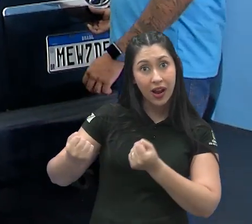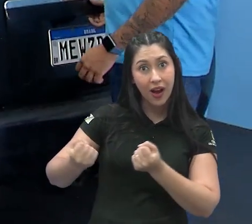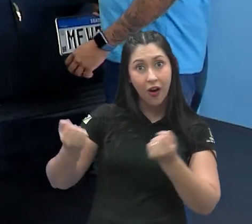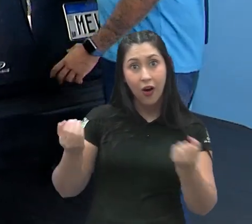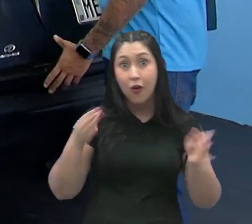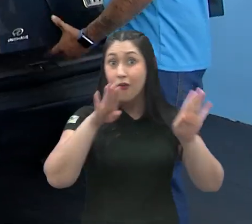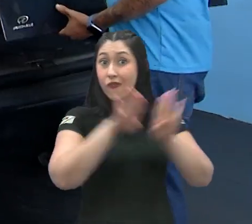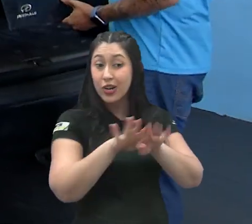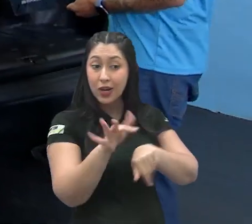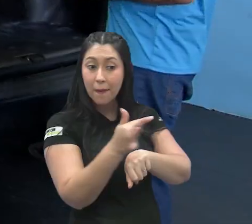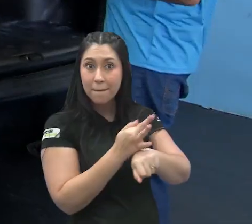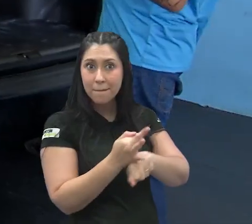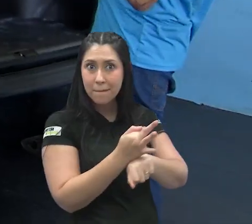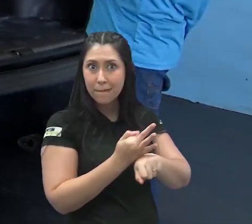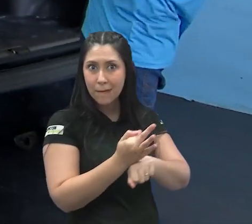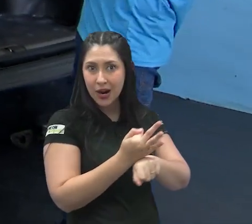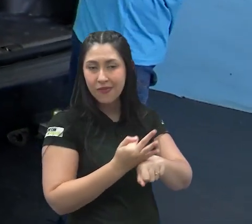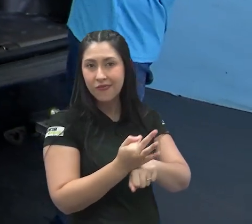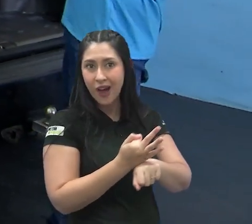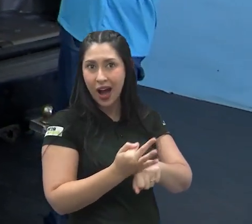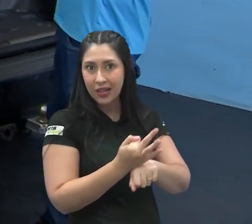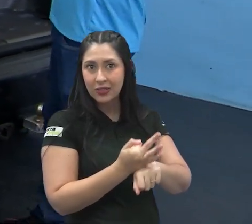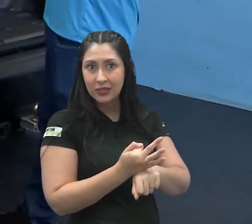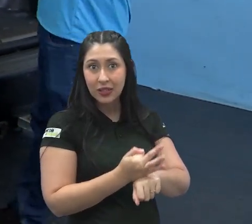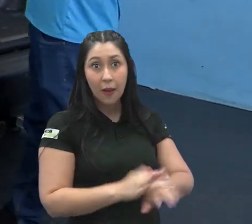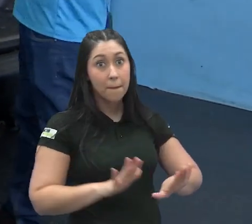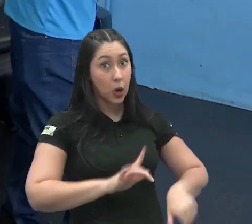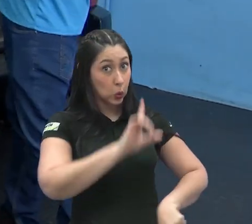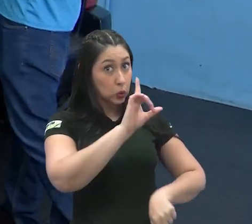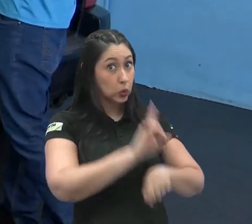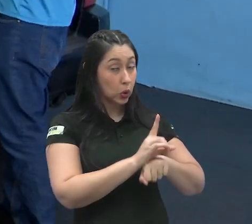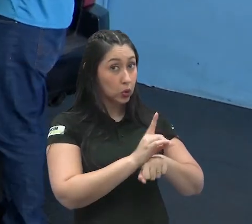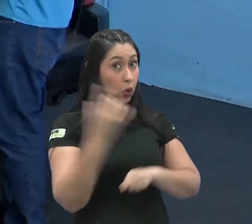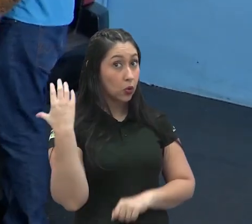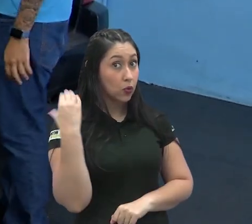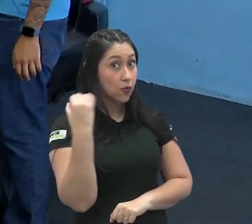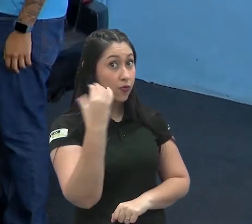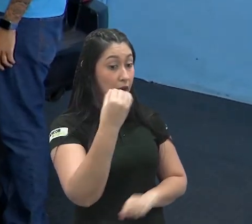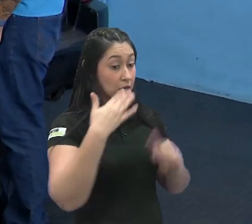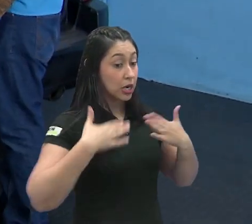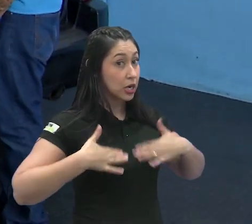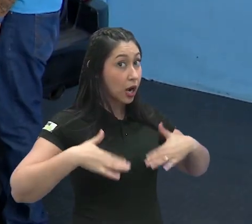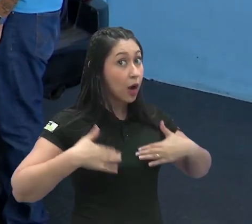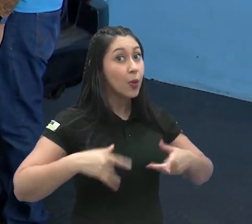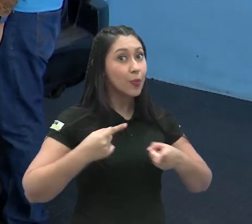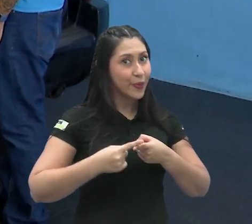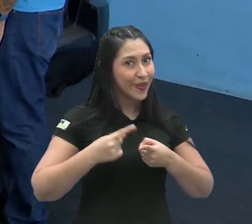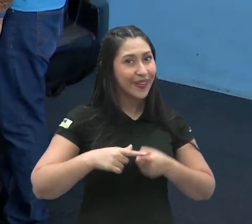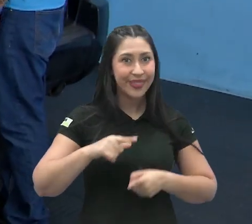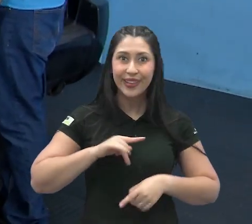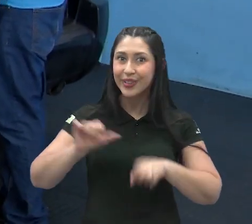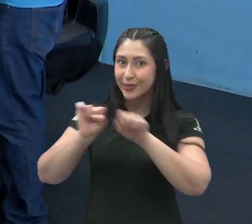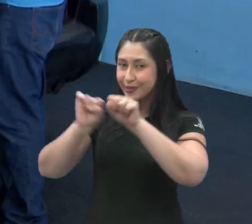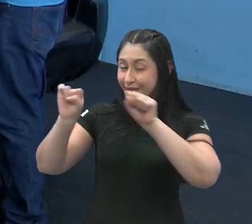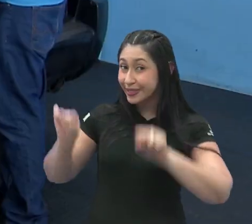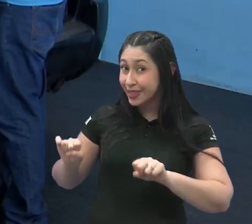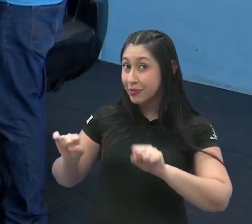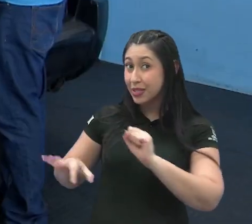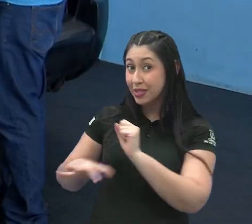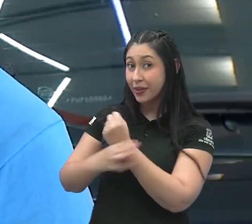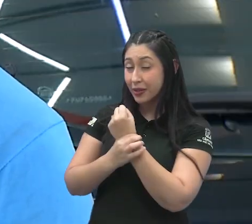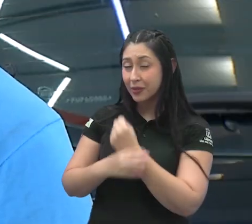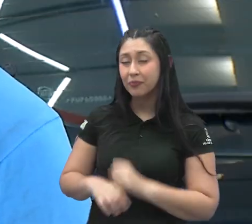Oeste fecha para férias coletivas no fim do ano. E o dono só consegue viajar tranquilo por causa do sistema de